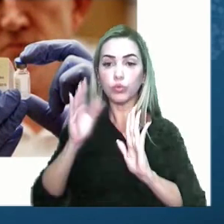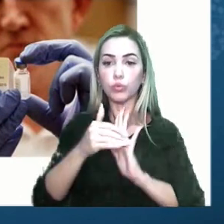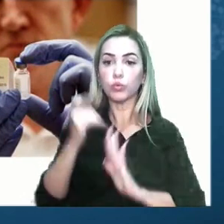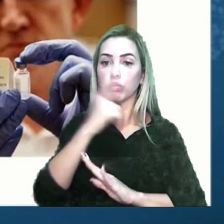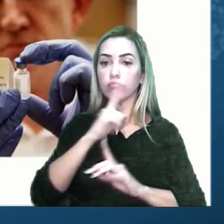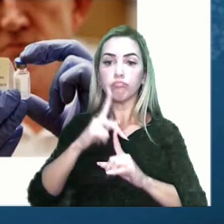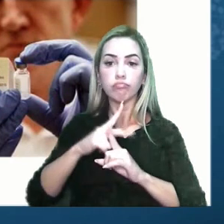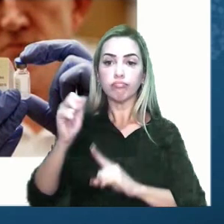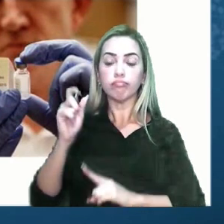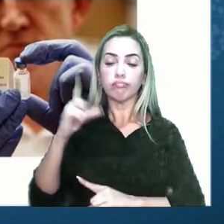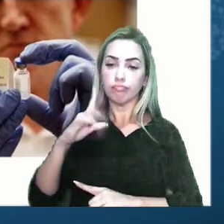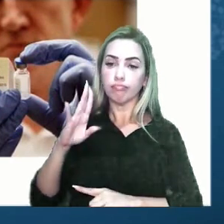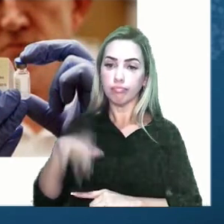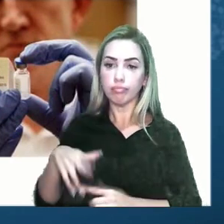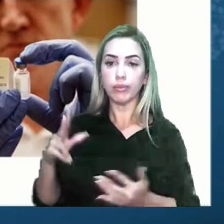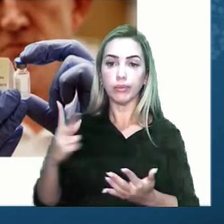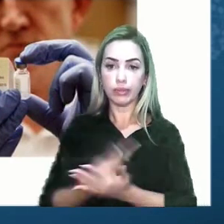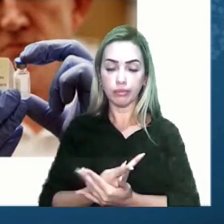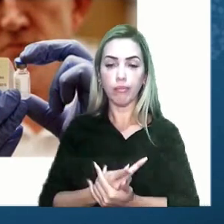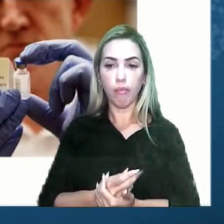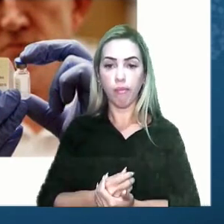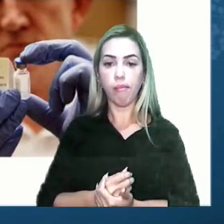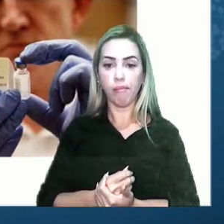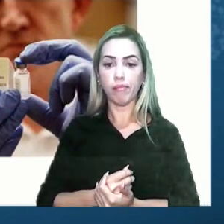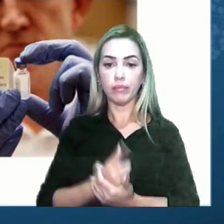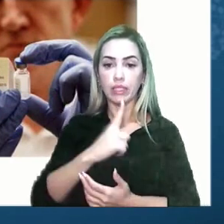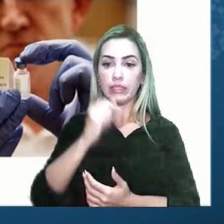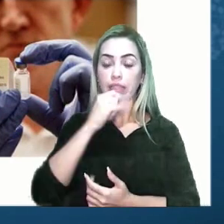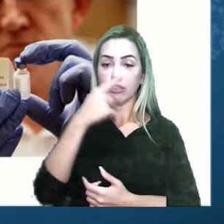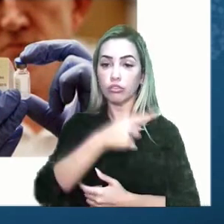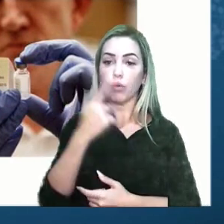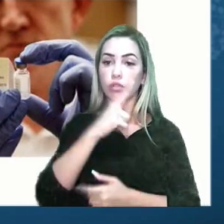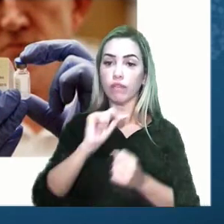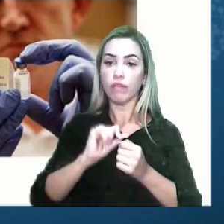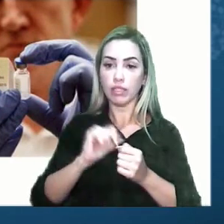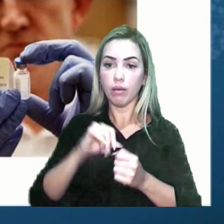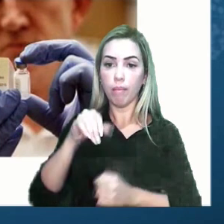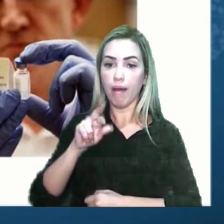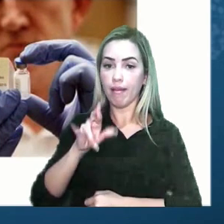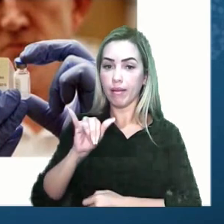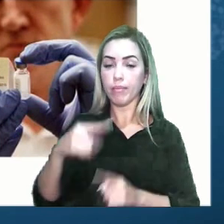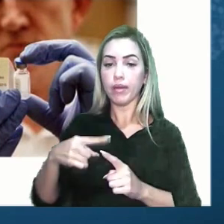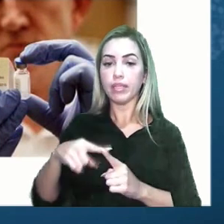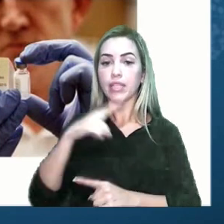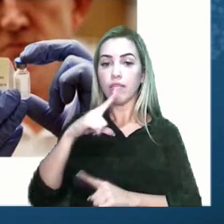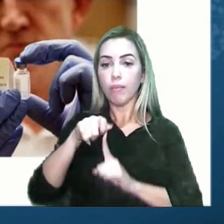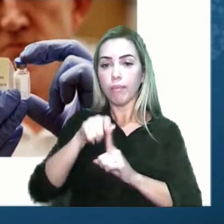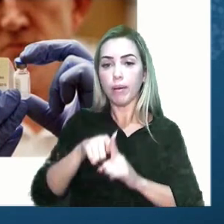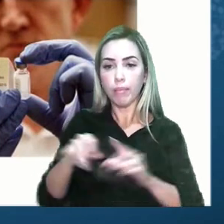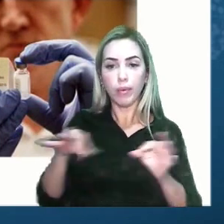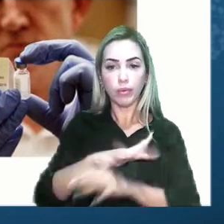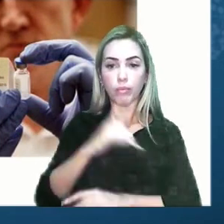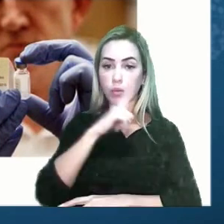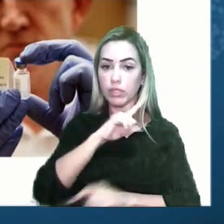surto realmente. E um segundo teste clínico foi feito em Mali, porque levou um mês para fazer